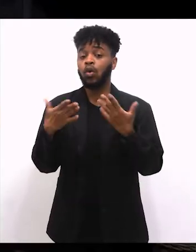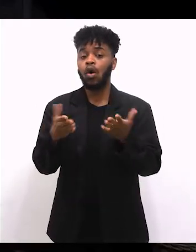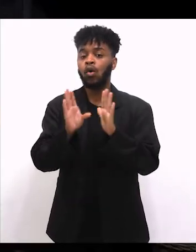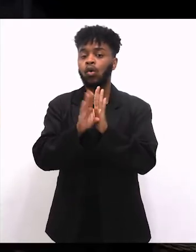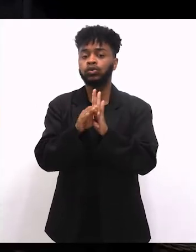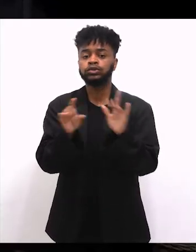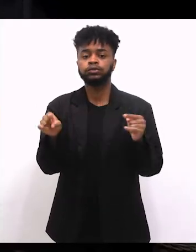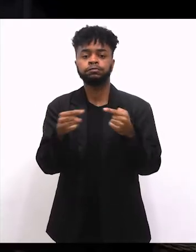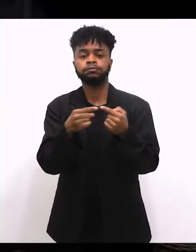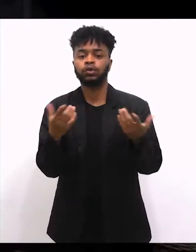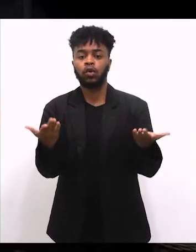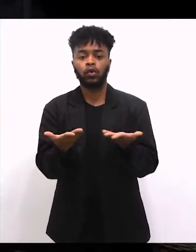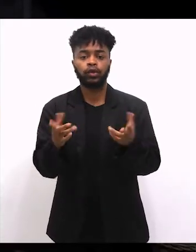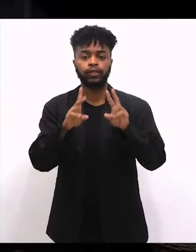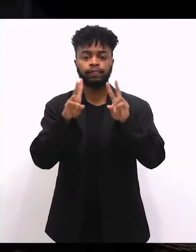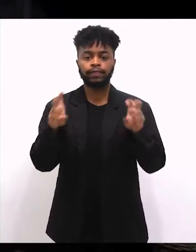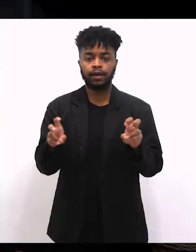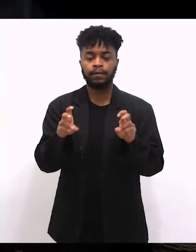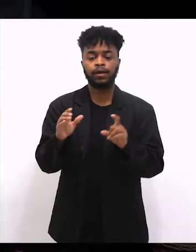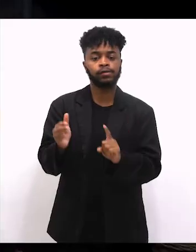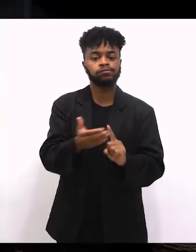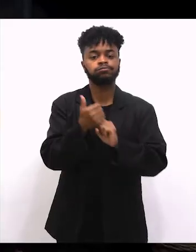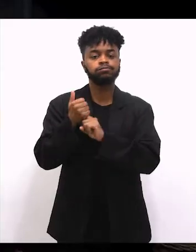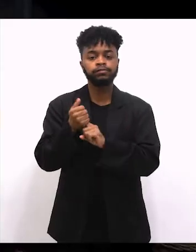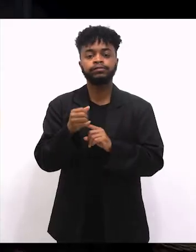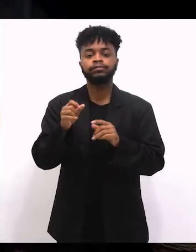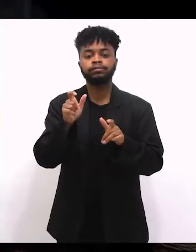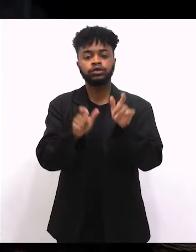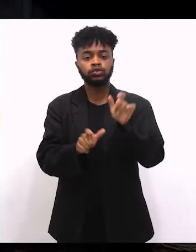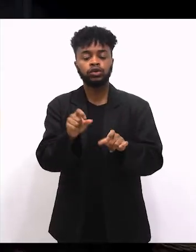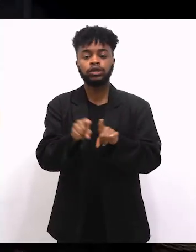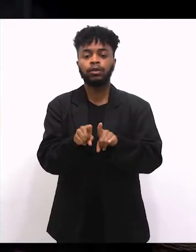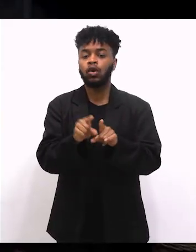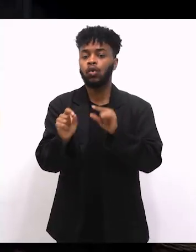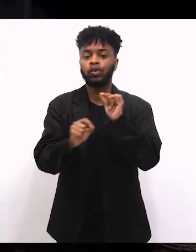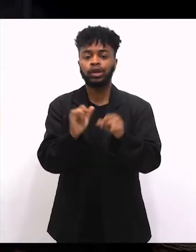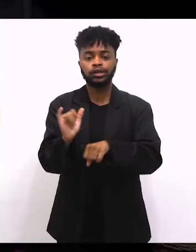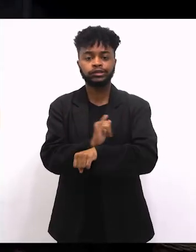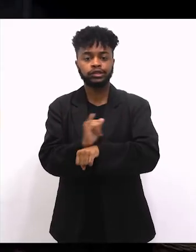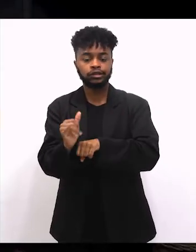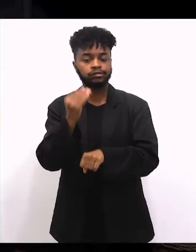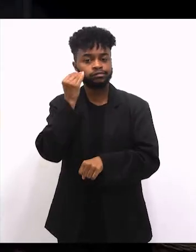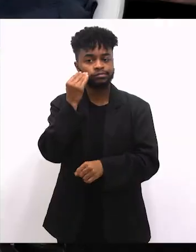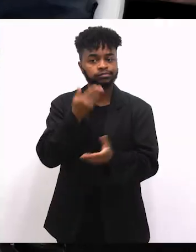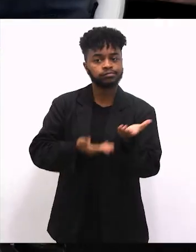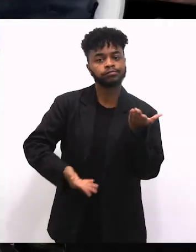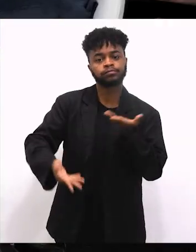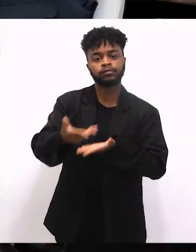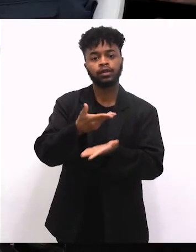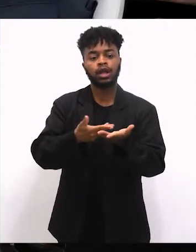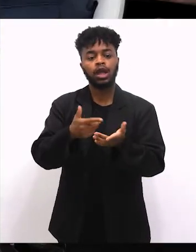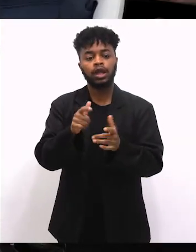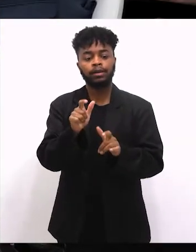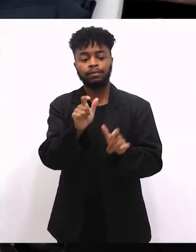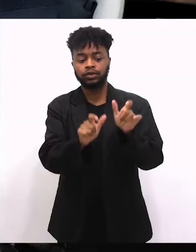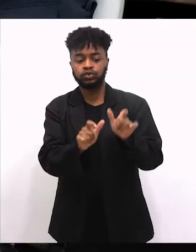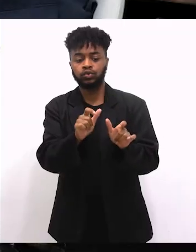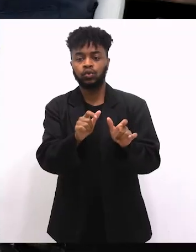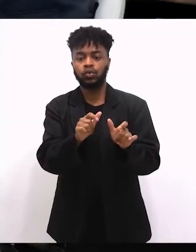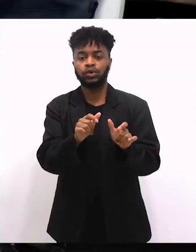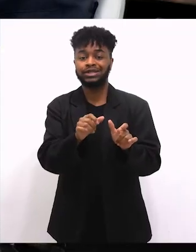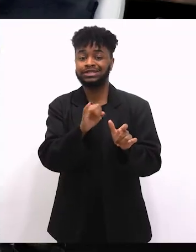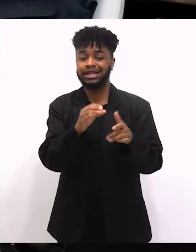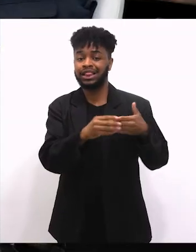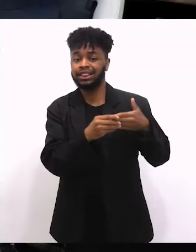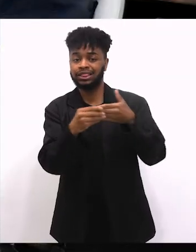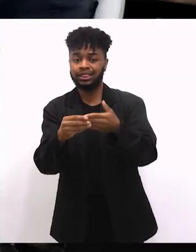gente pode dar hoje ao tema do tráfico de pessoas e quais são as formas de envolvimento das vítimas quando